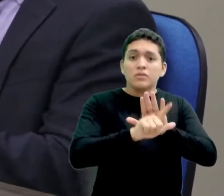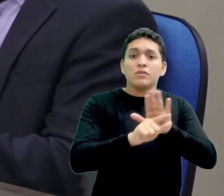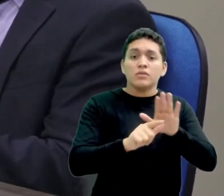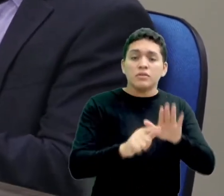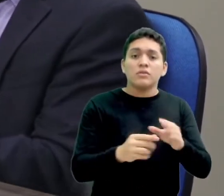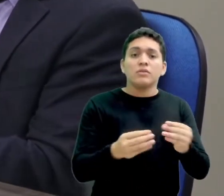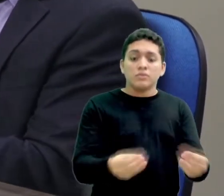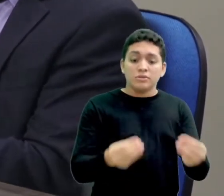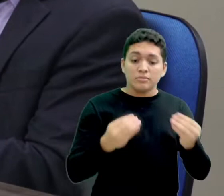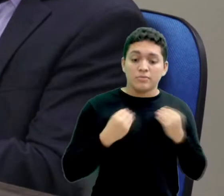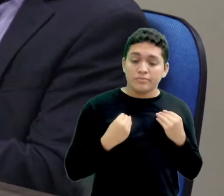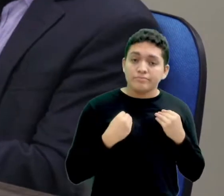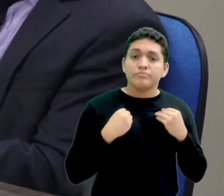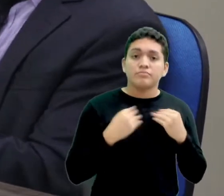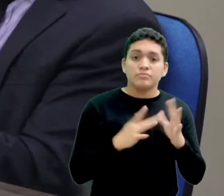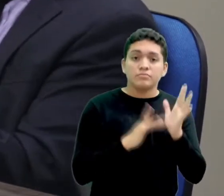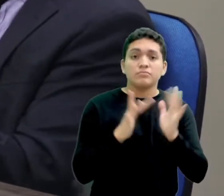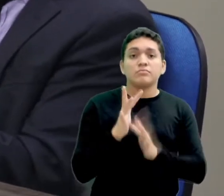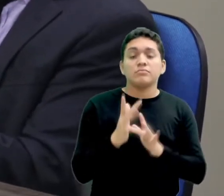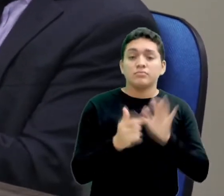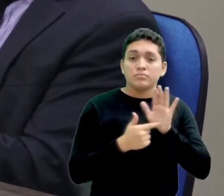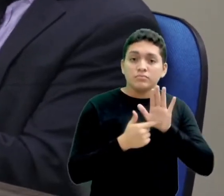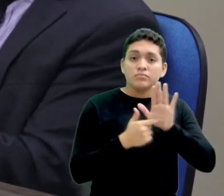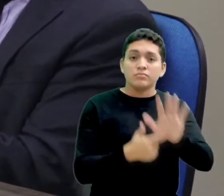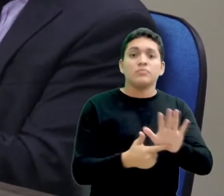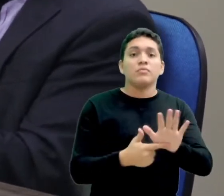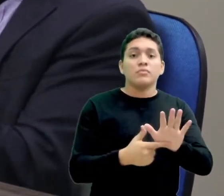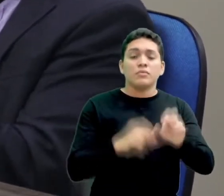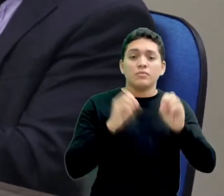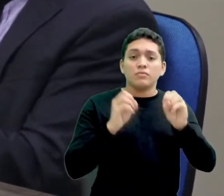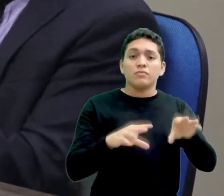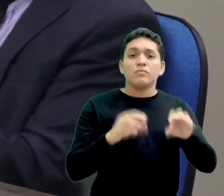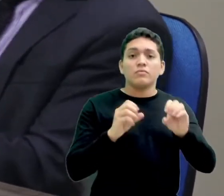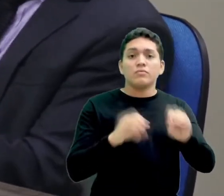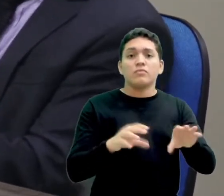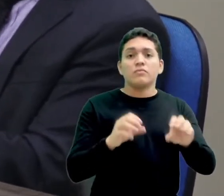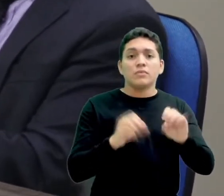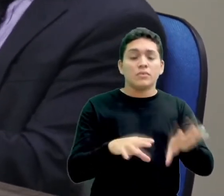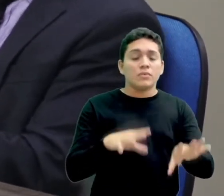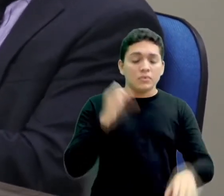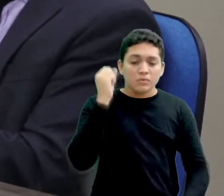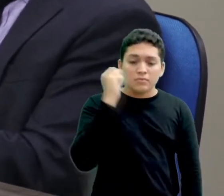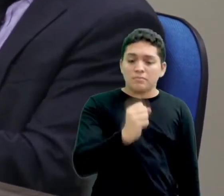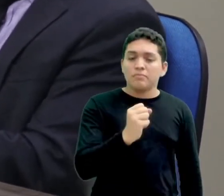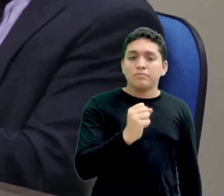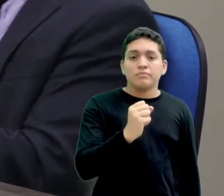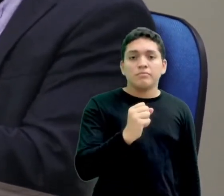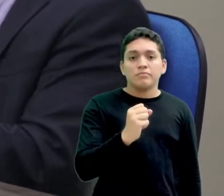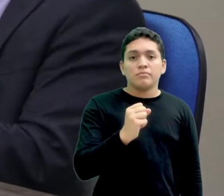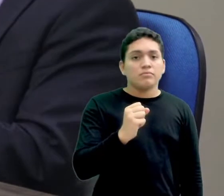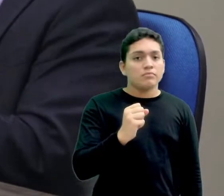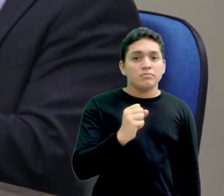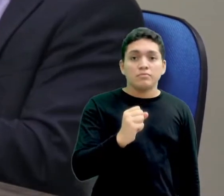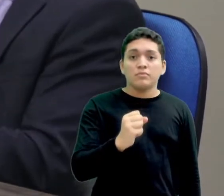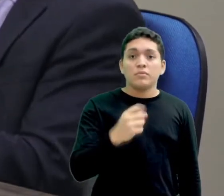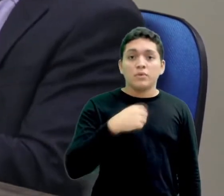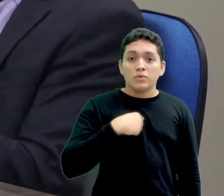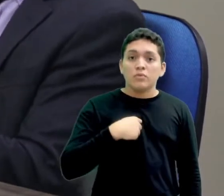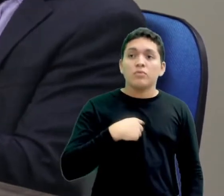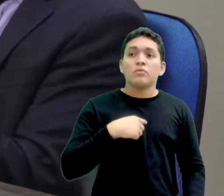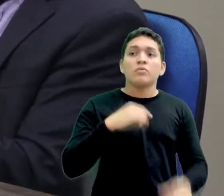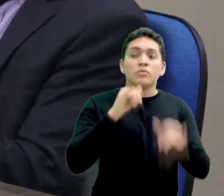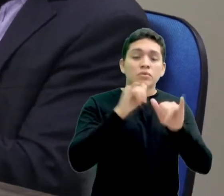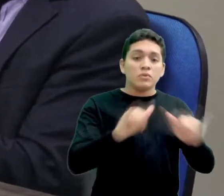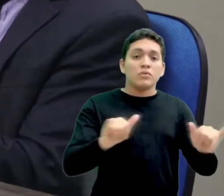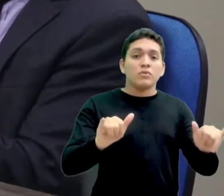para nós, Jesus ele está mostrando no seu ensino, quando ele diz: não matarás, e eu porém vos digo, ele